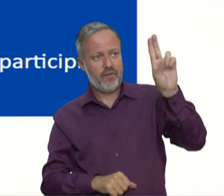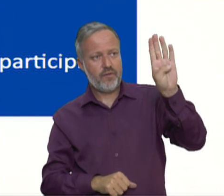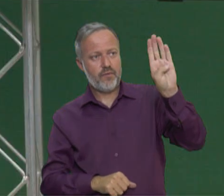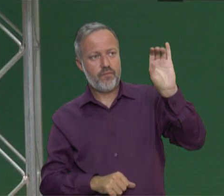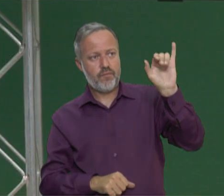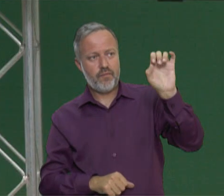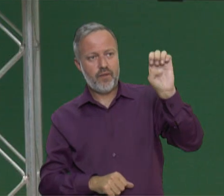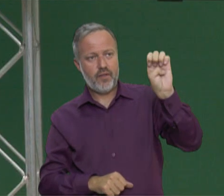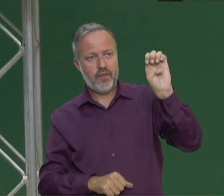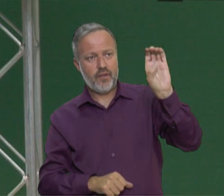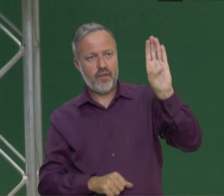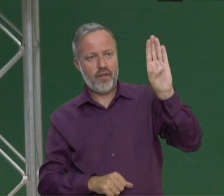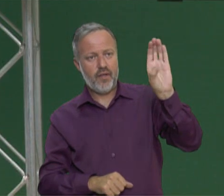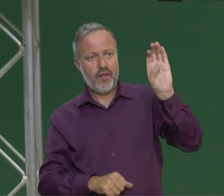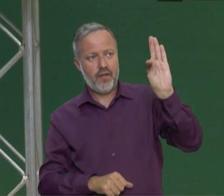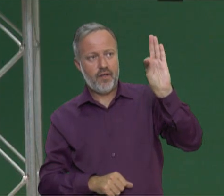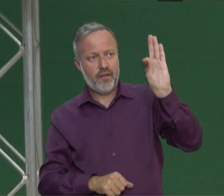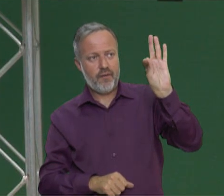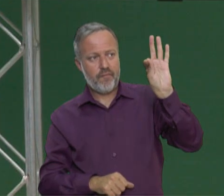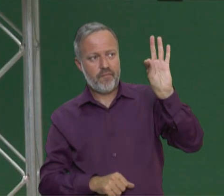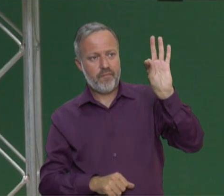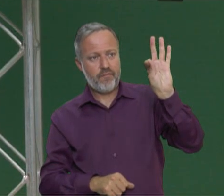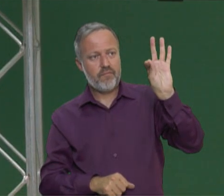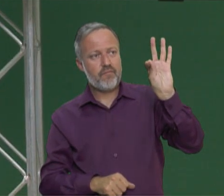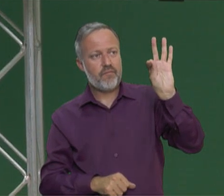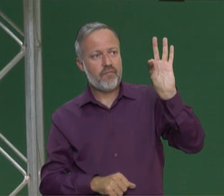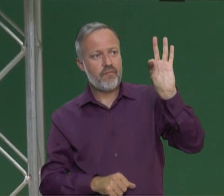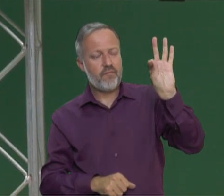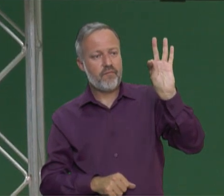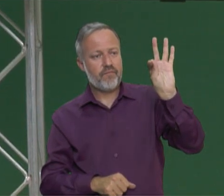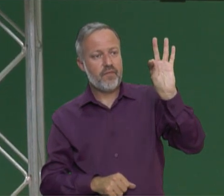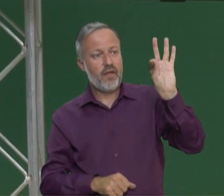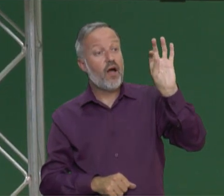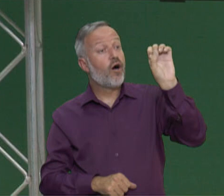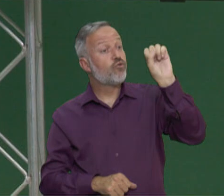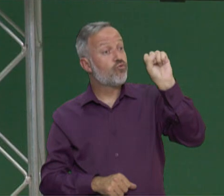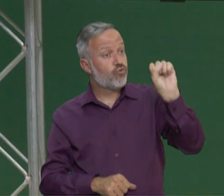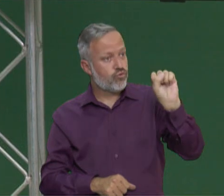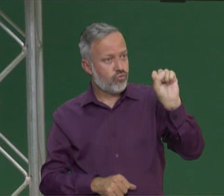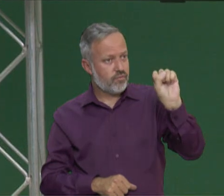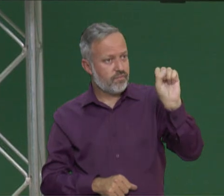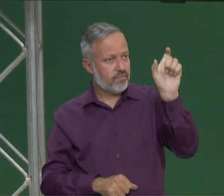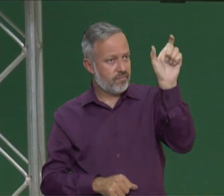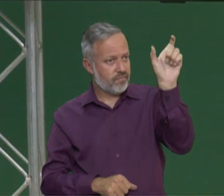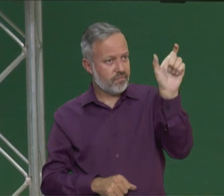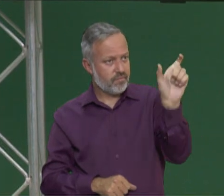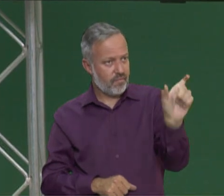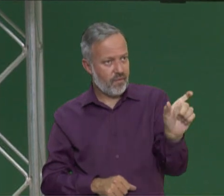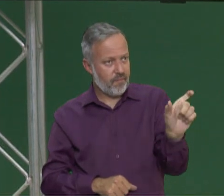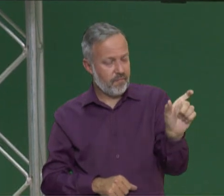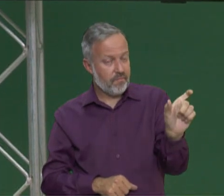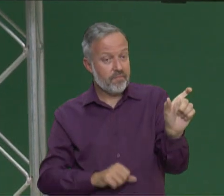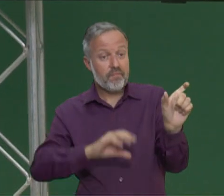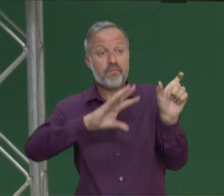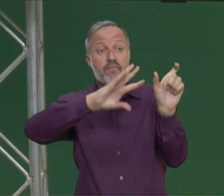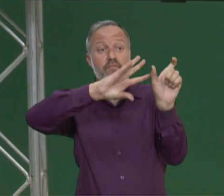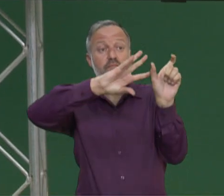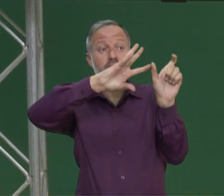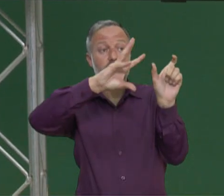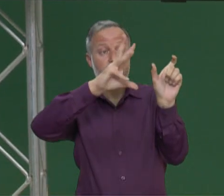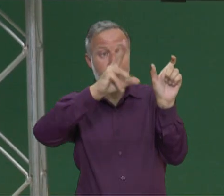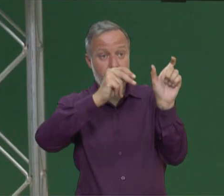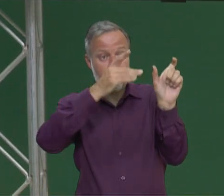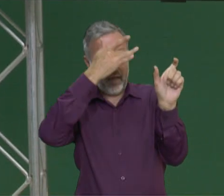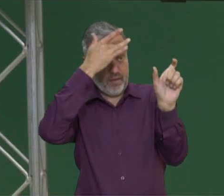aqui, nós temos subject, o sujeito. Na nossa tabela estão todos os